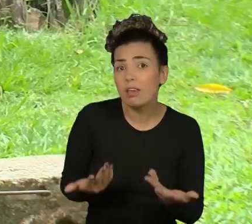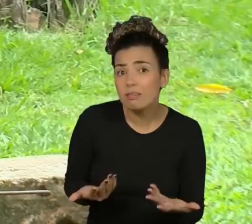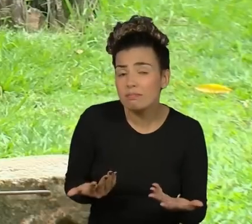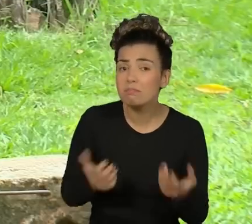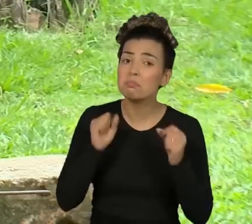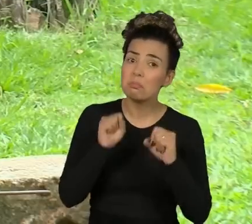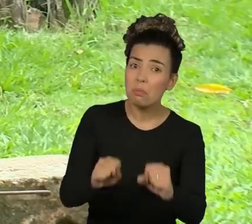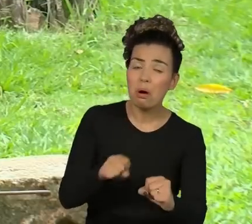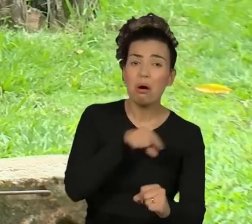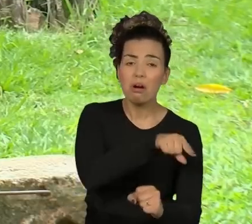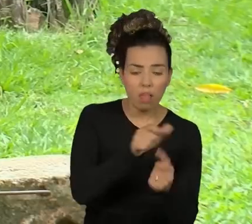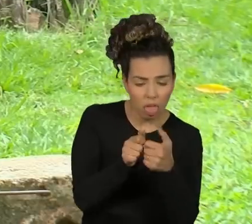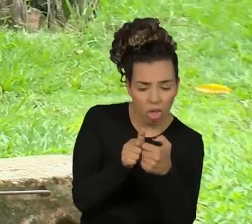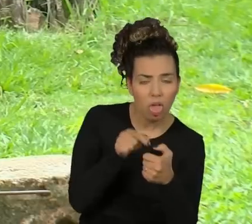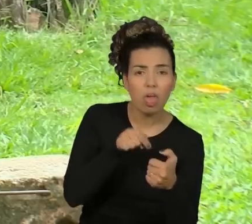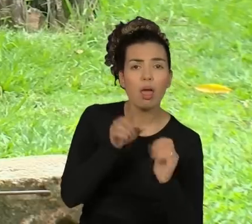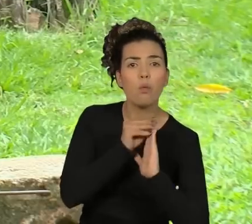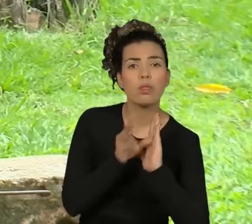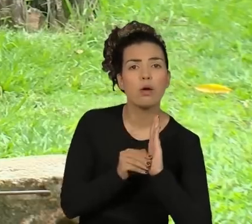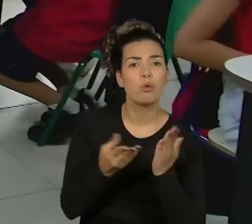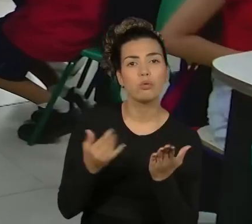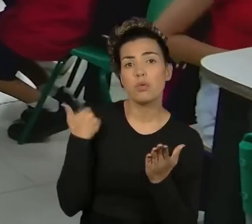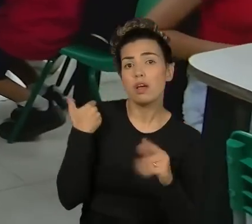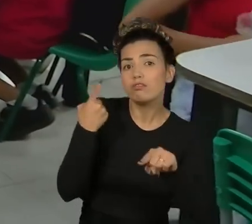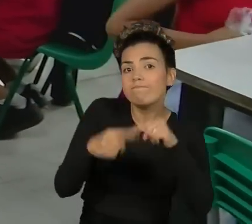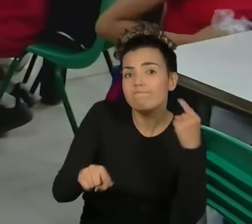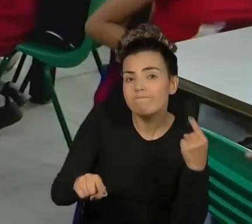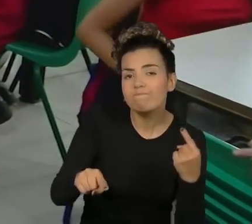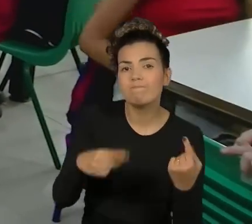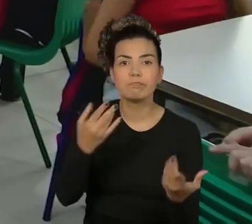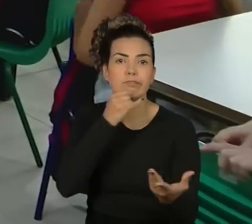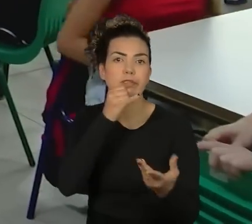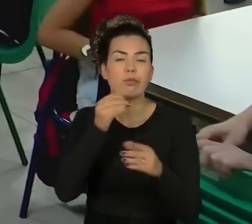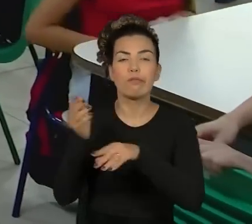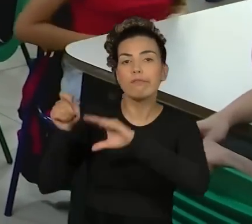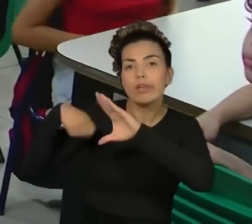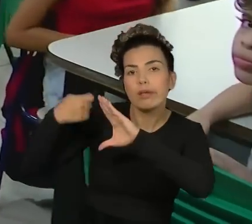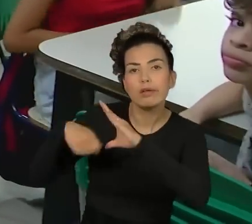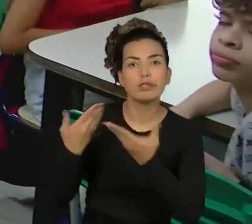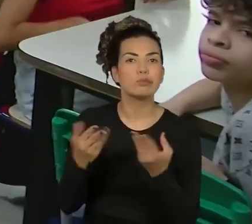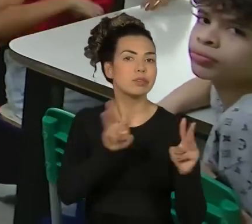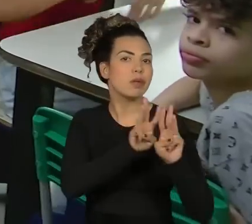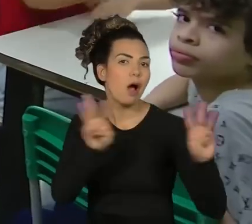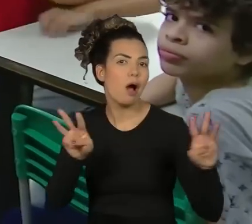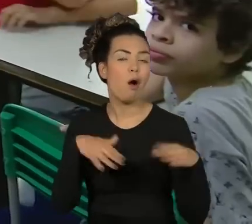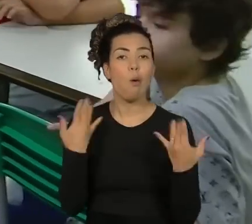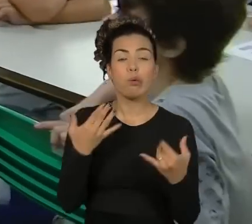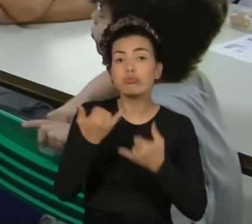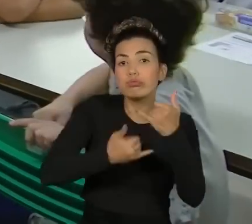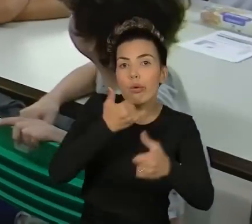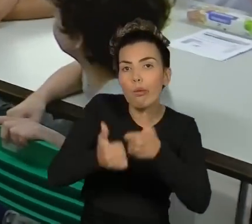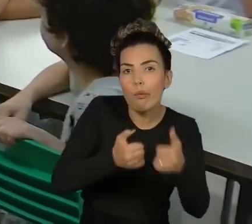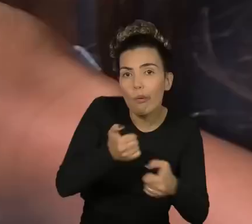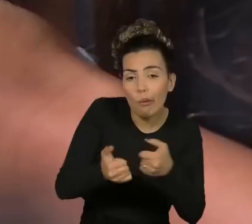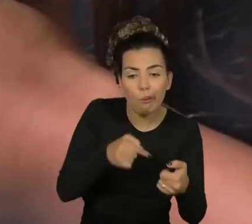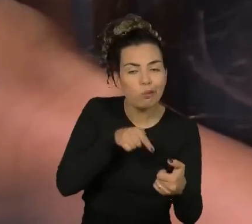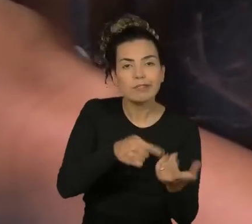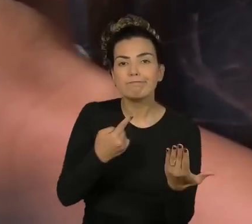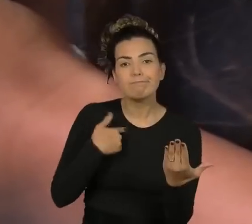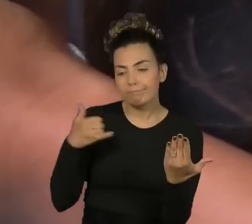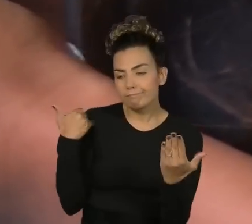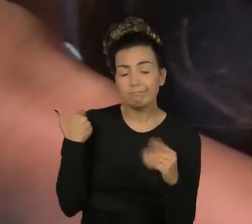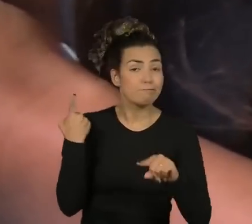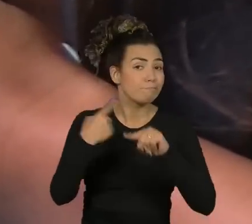apropriados para a sua devida idade, como vídeos, sites ou jogos. As redes sociais e aplicativos de